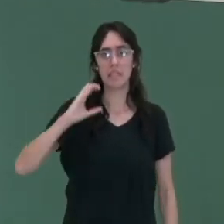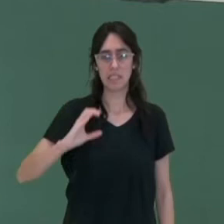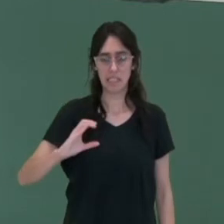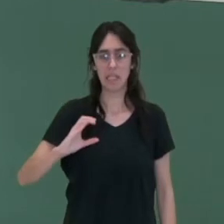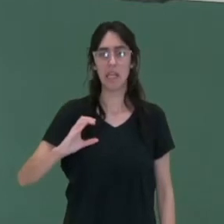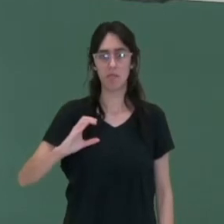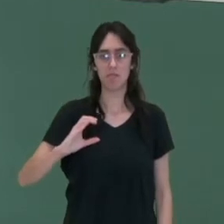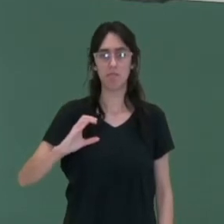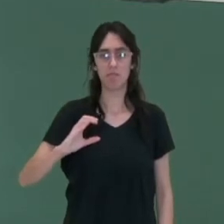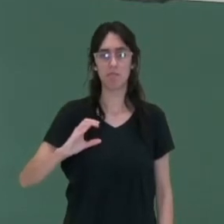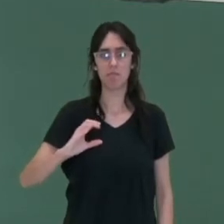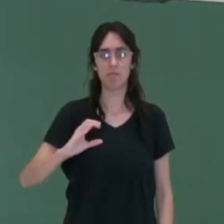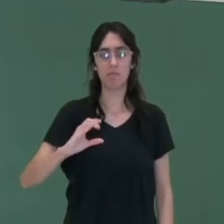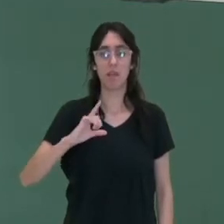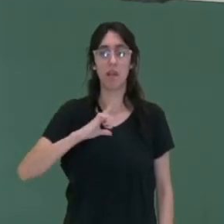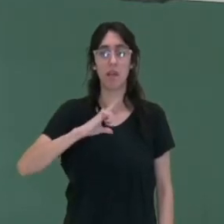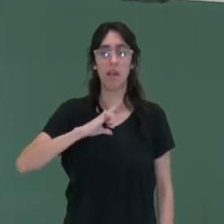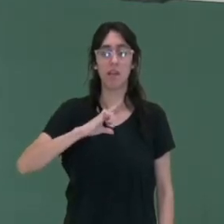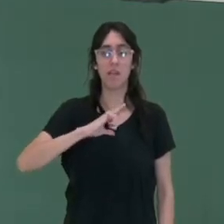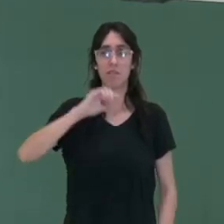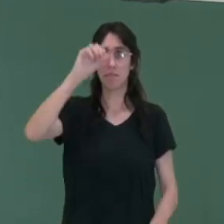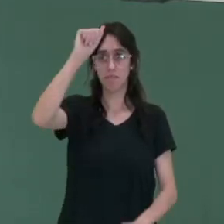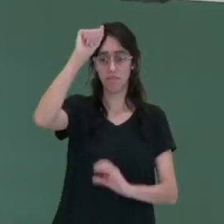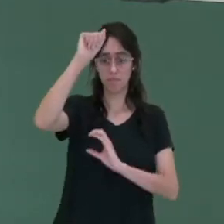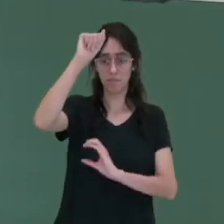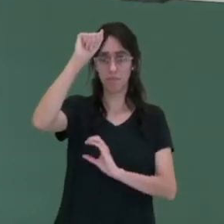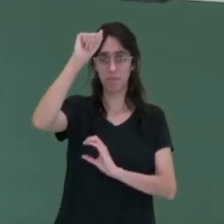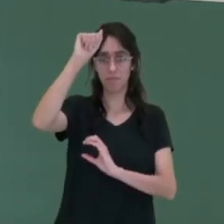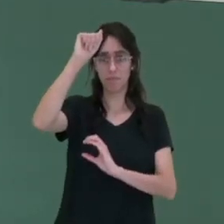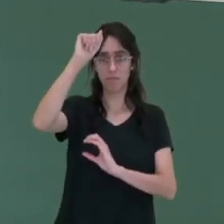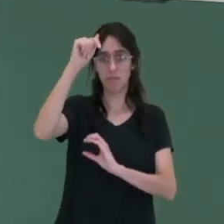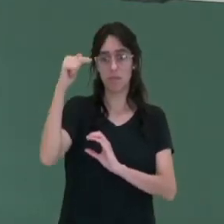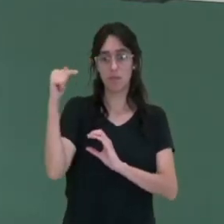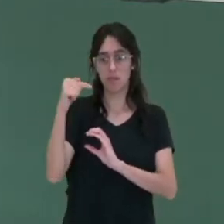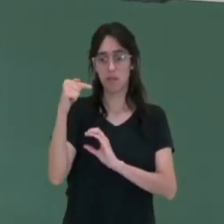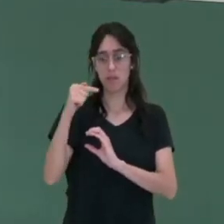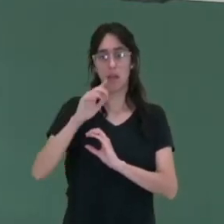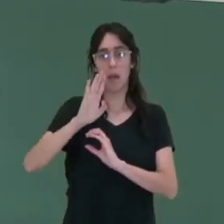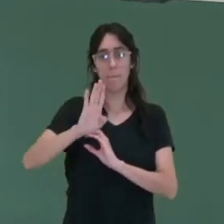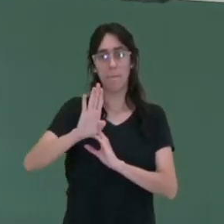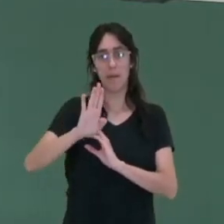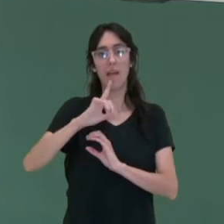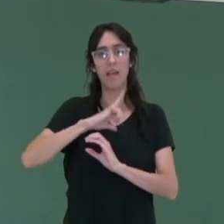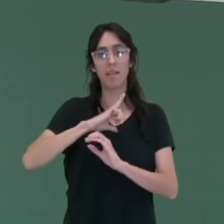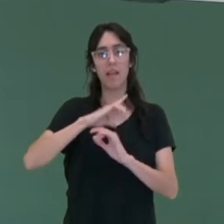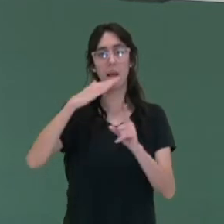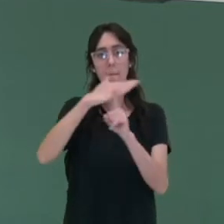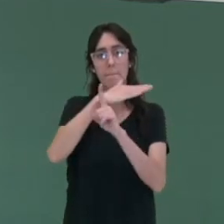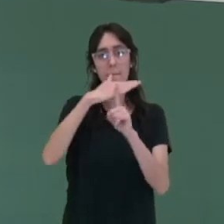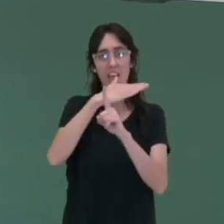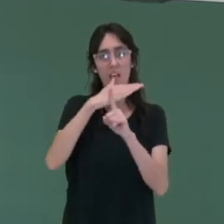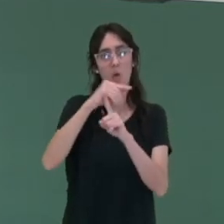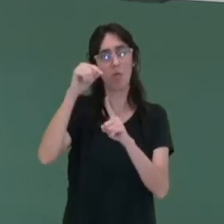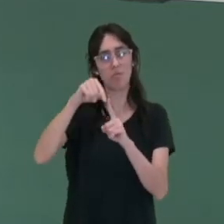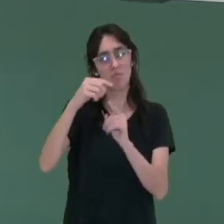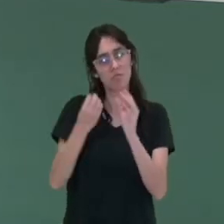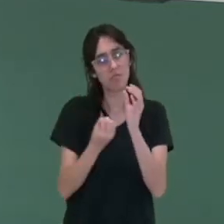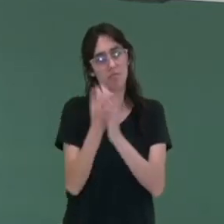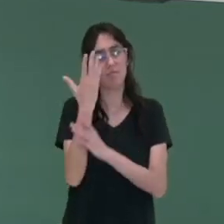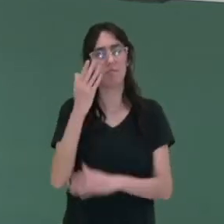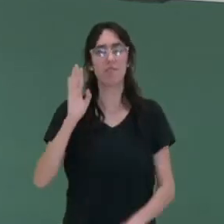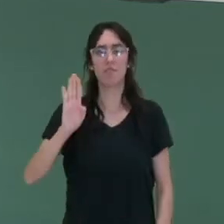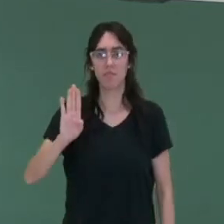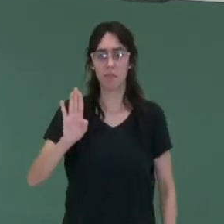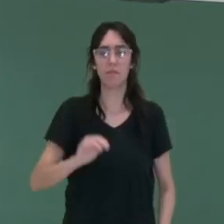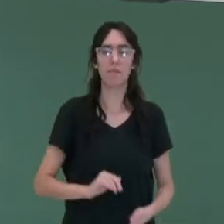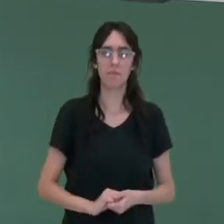área de contato do horizonte A e do horizonte C, dos elementos desses dois horizontes, vem dando origem ao horizonte B,